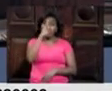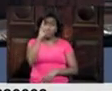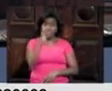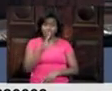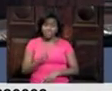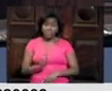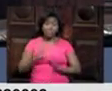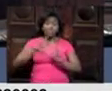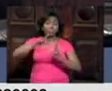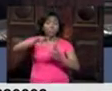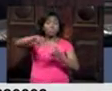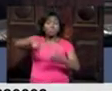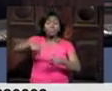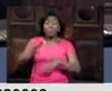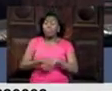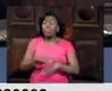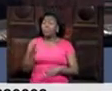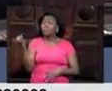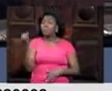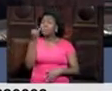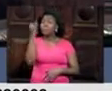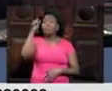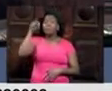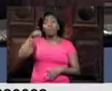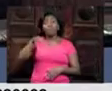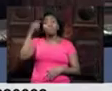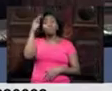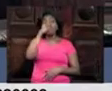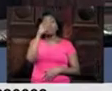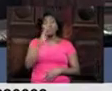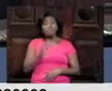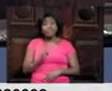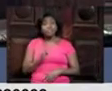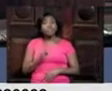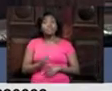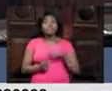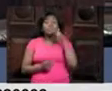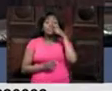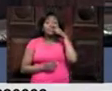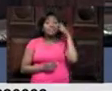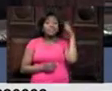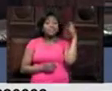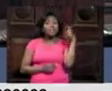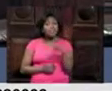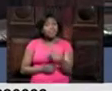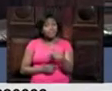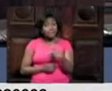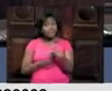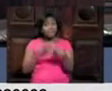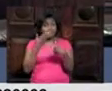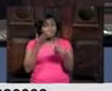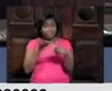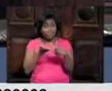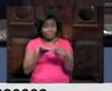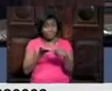no mundo está aqui no Brasil. E os grandes interesses do capital transnacional